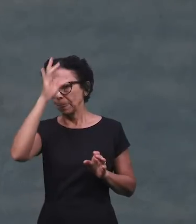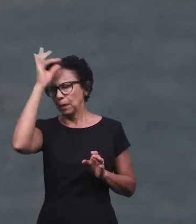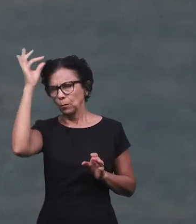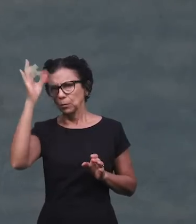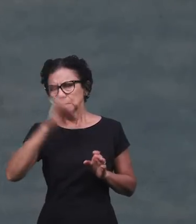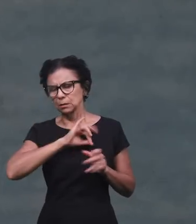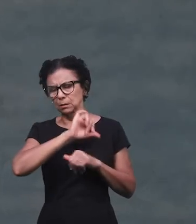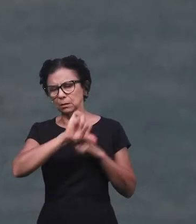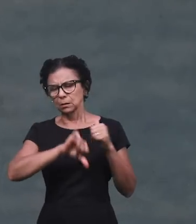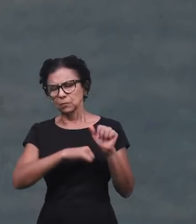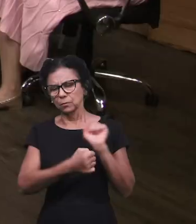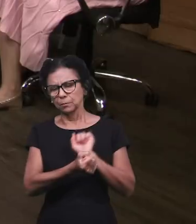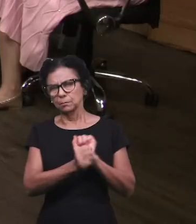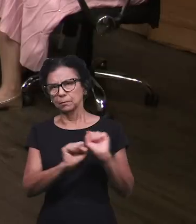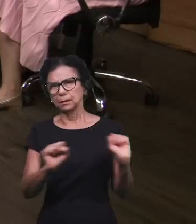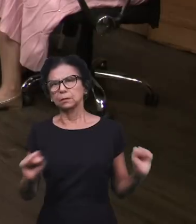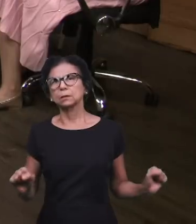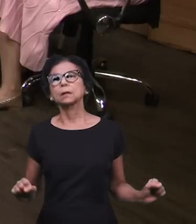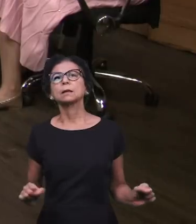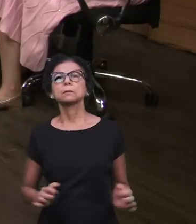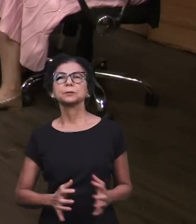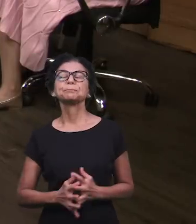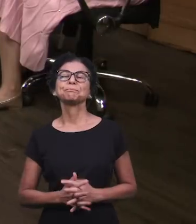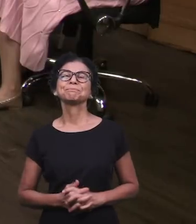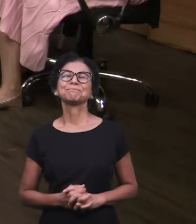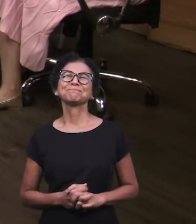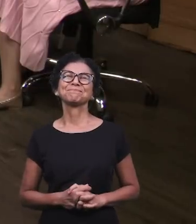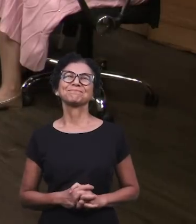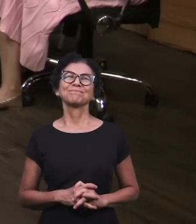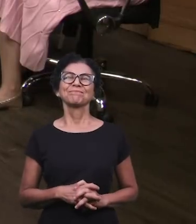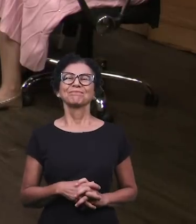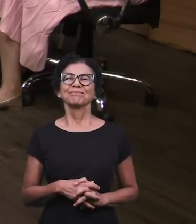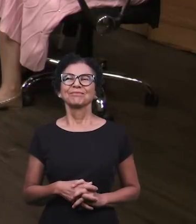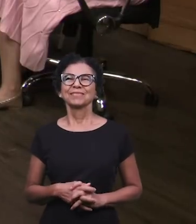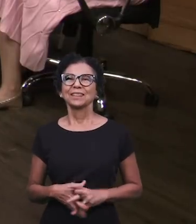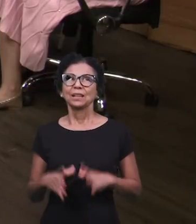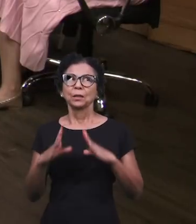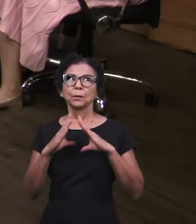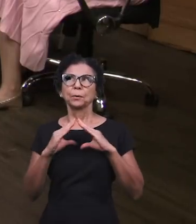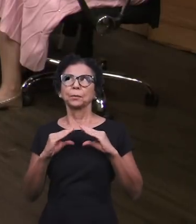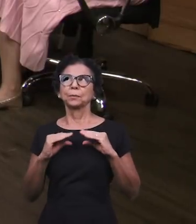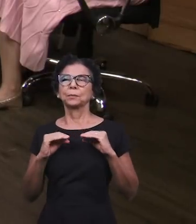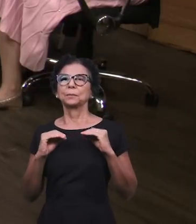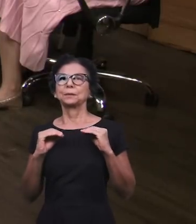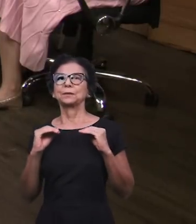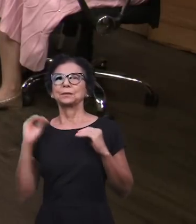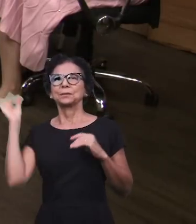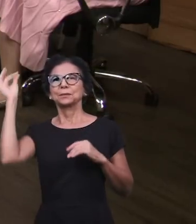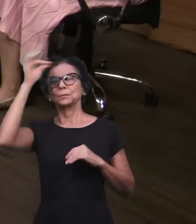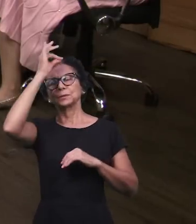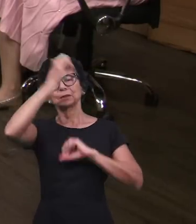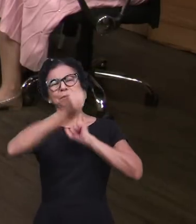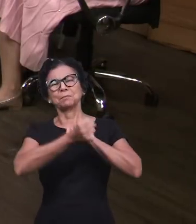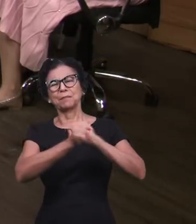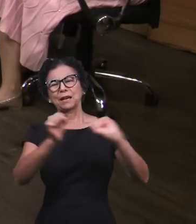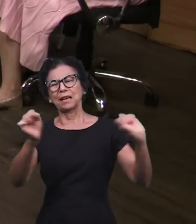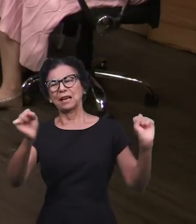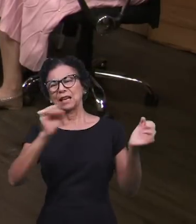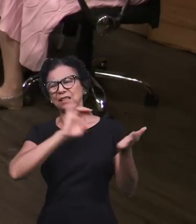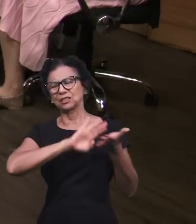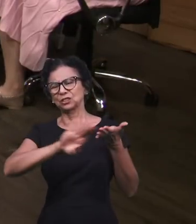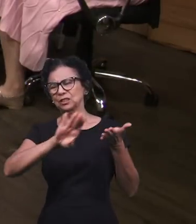está sendo ocupado pela mágoa. E essa é a vontade de Deus, né, pastor Josias? O Espírito Santo quer nos libertar, quer tirar esses carros